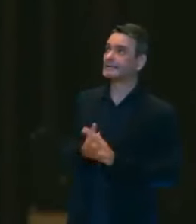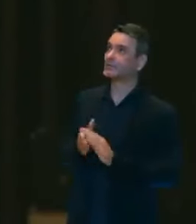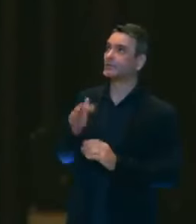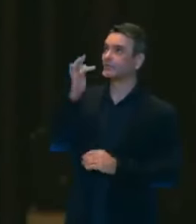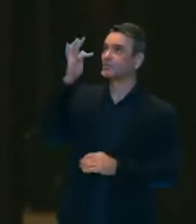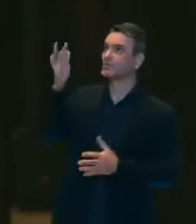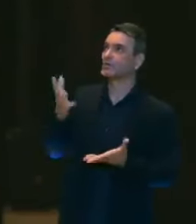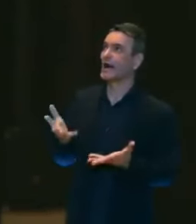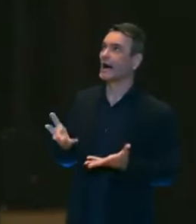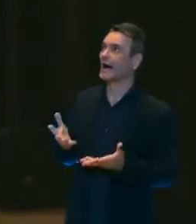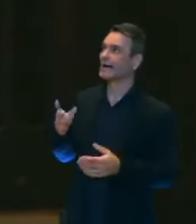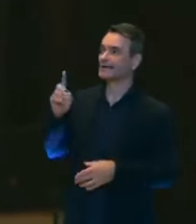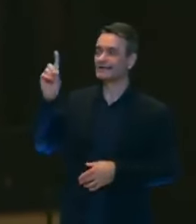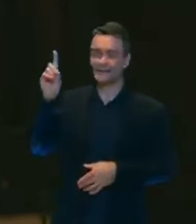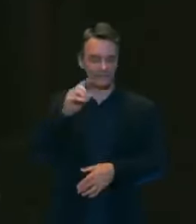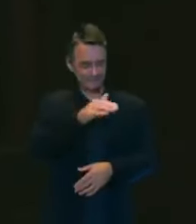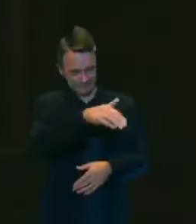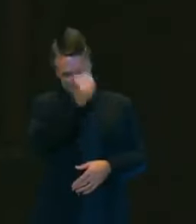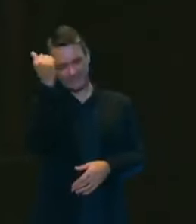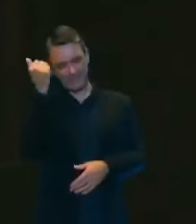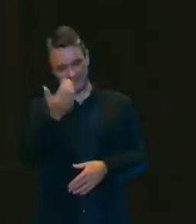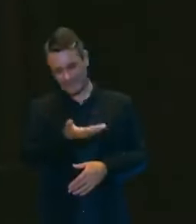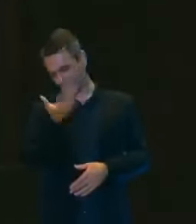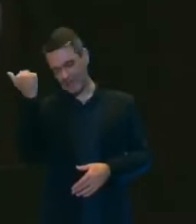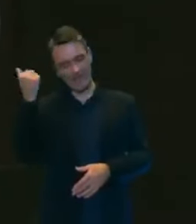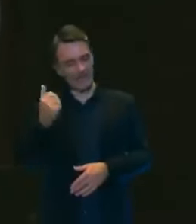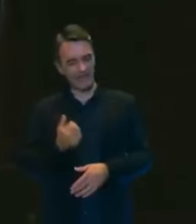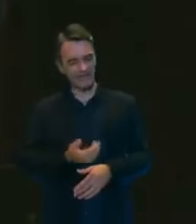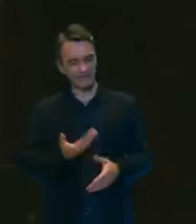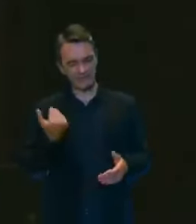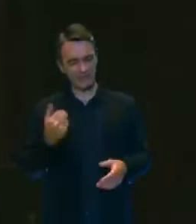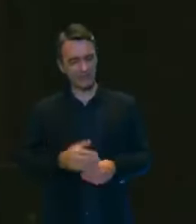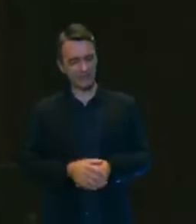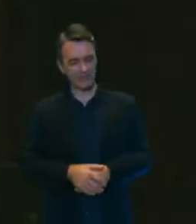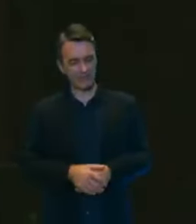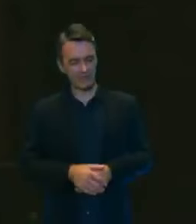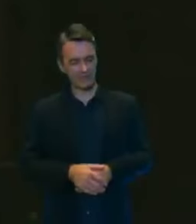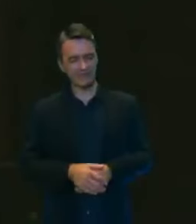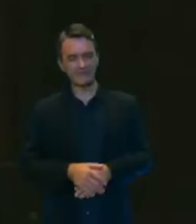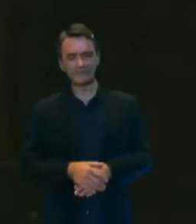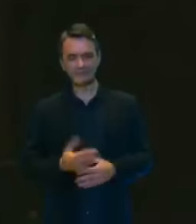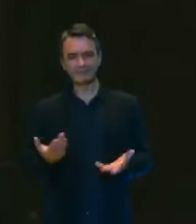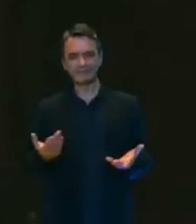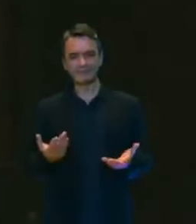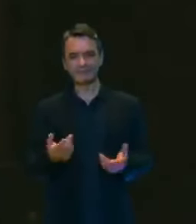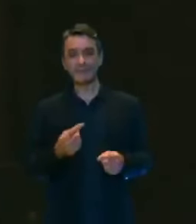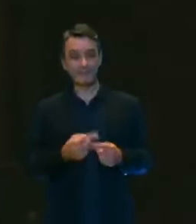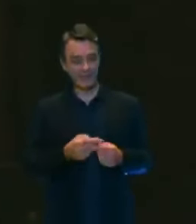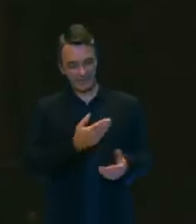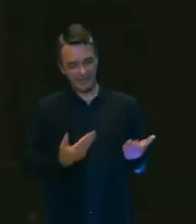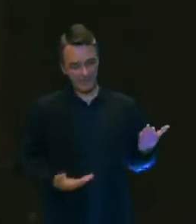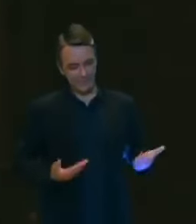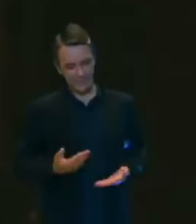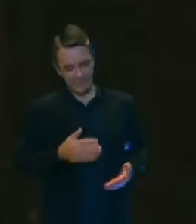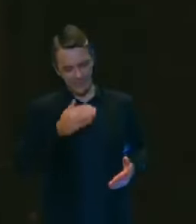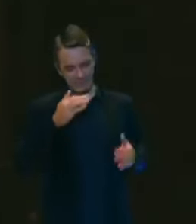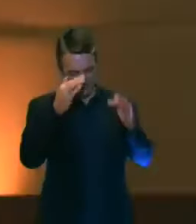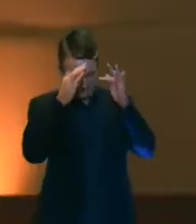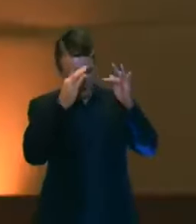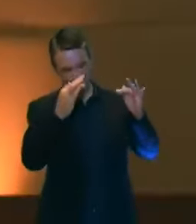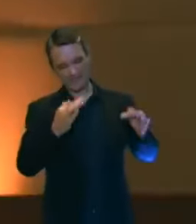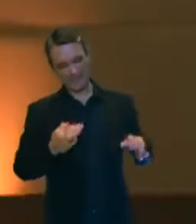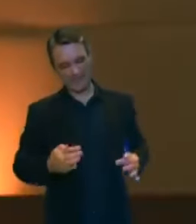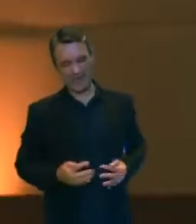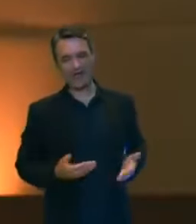Senhor, servo bom e fiel, foste fiel no pouco, sobre o muito